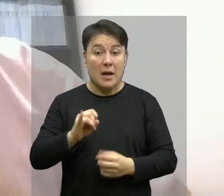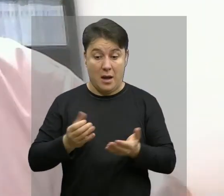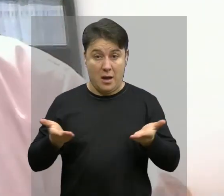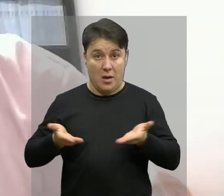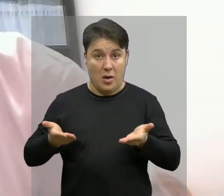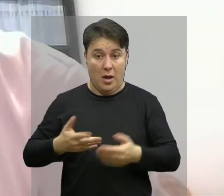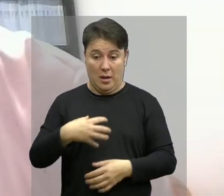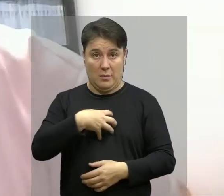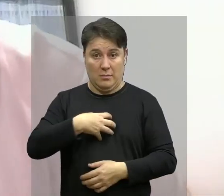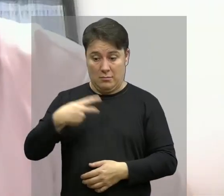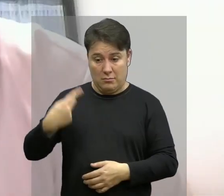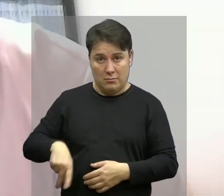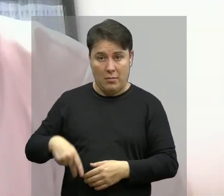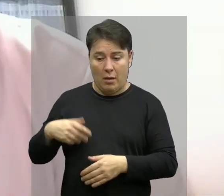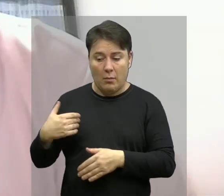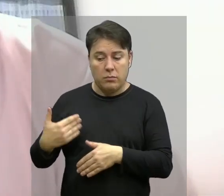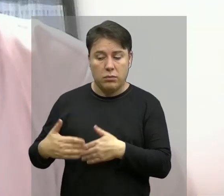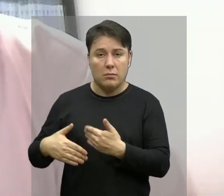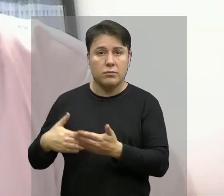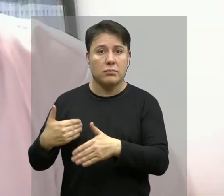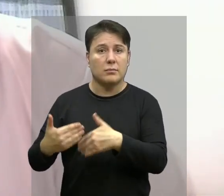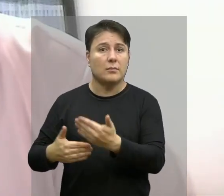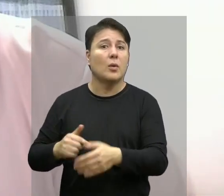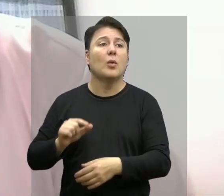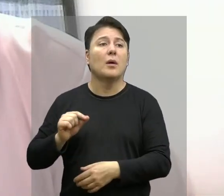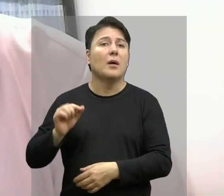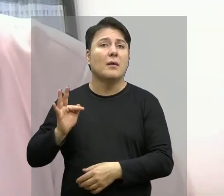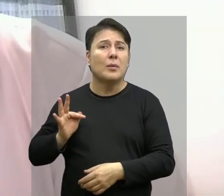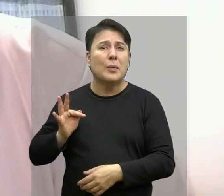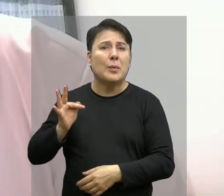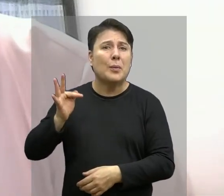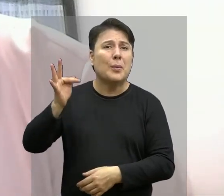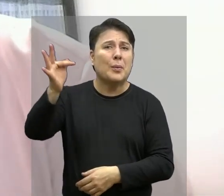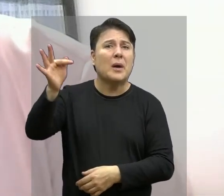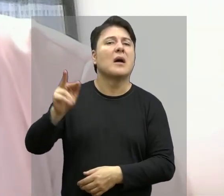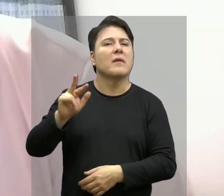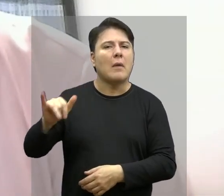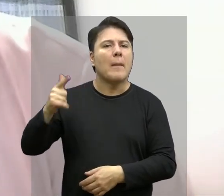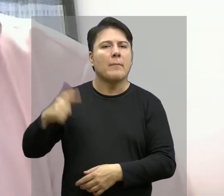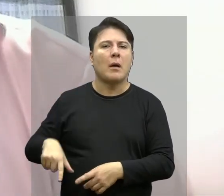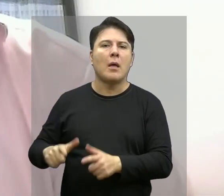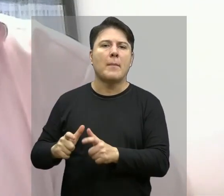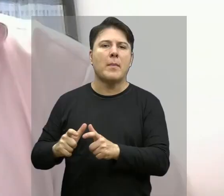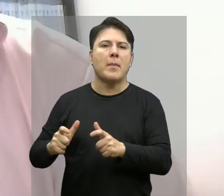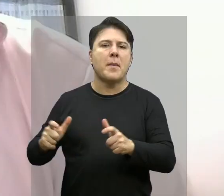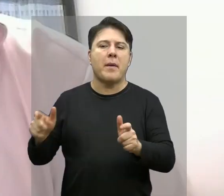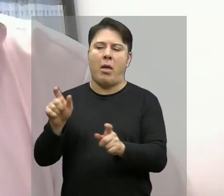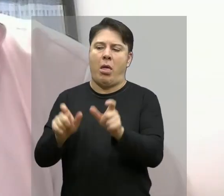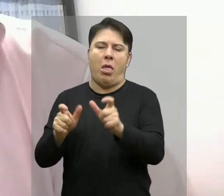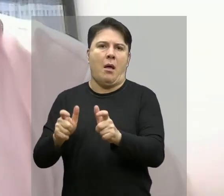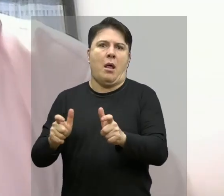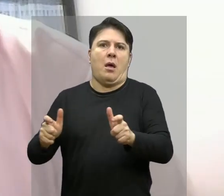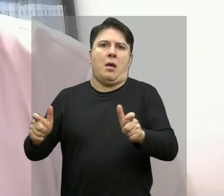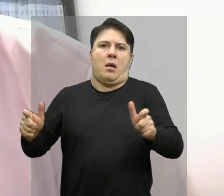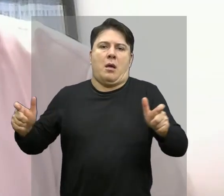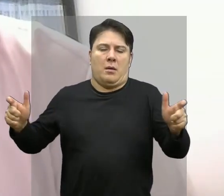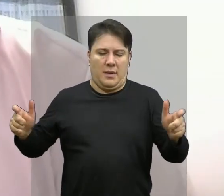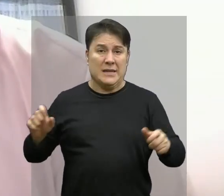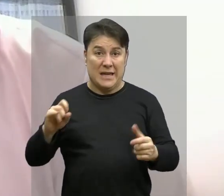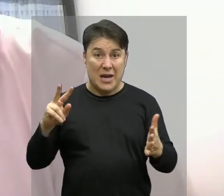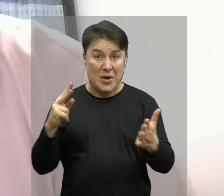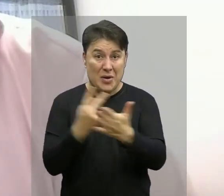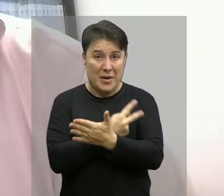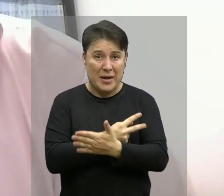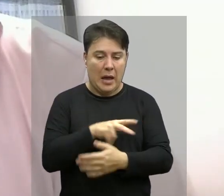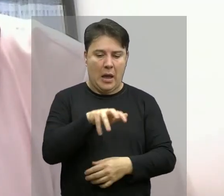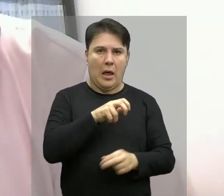sendo conduzido aqui no nosso país, a tendência é ainda aumentar muito mais. E se isso acontecer, em se tratando